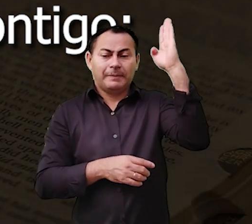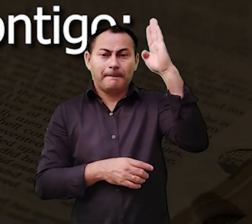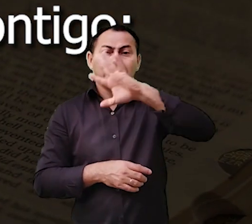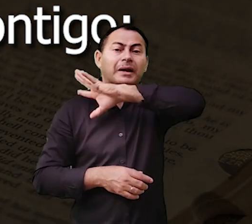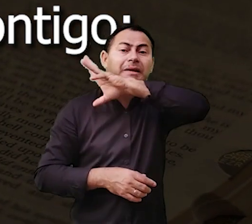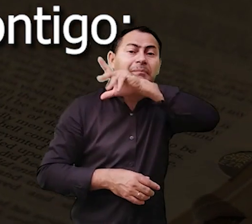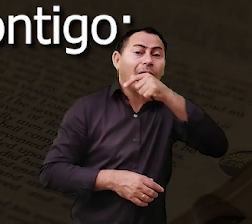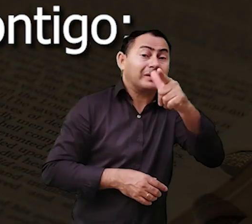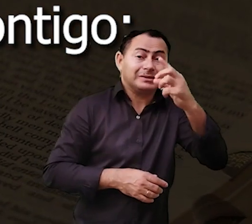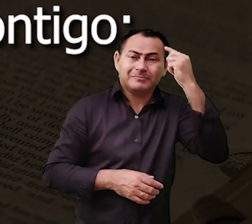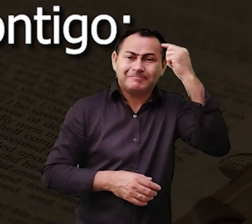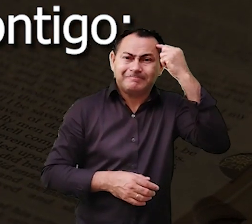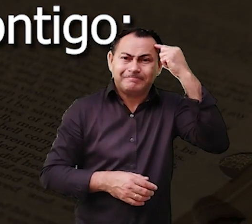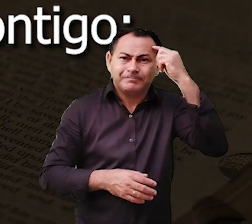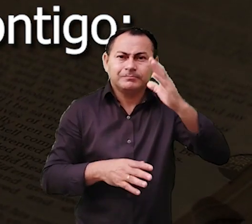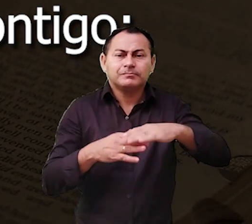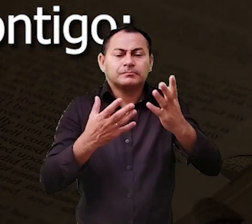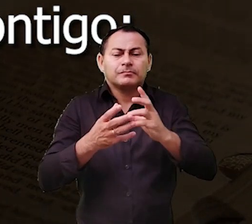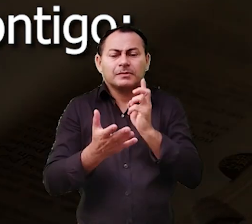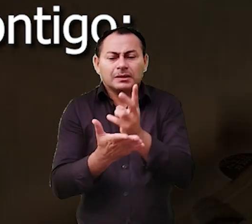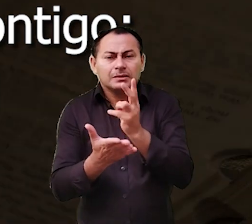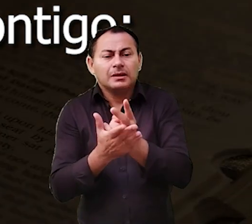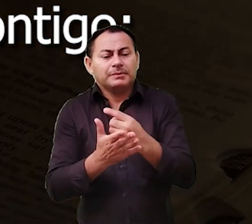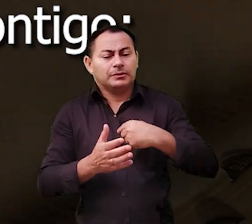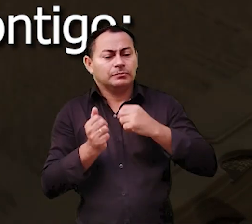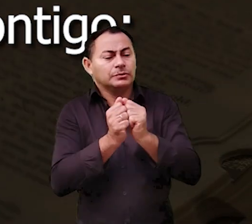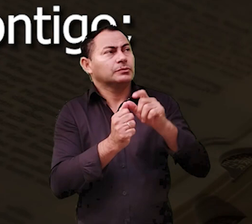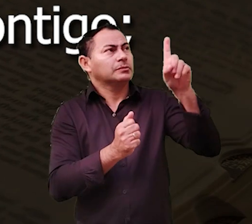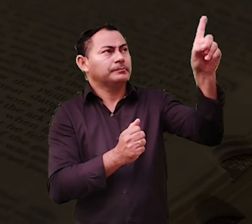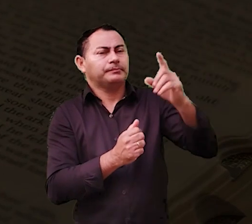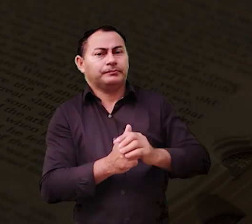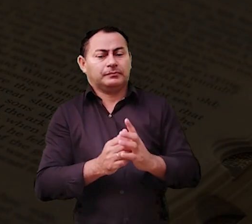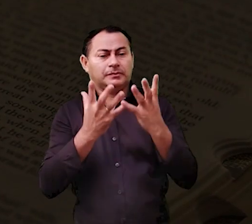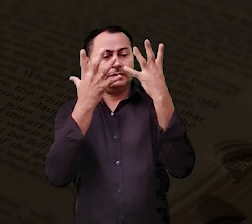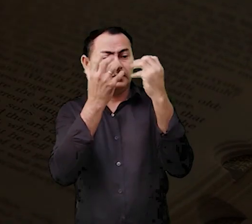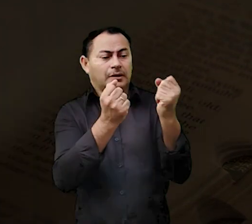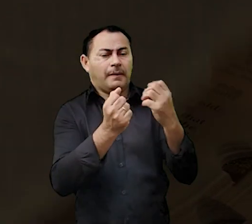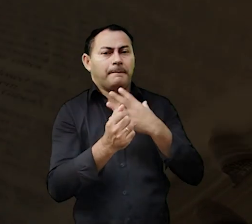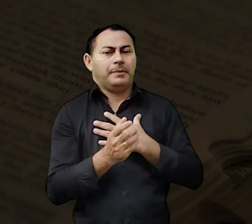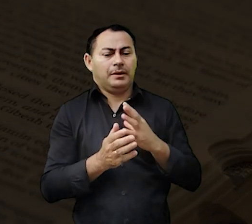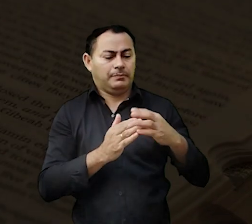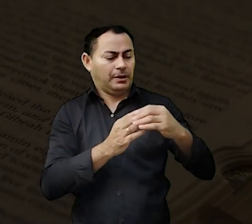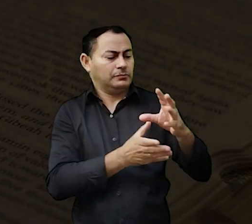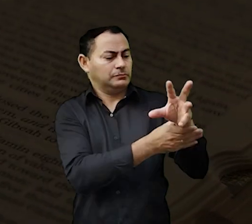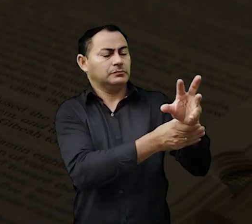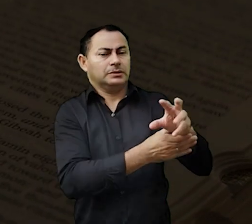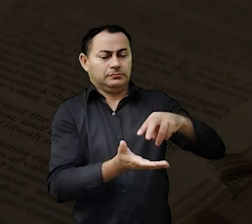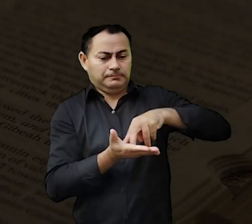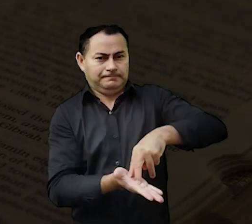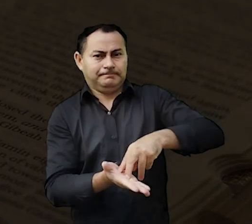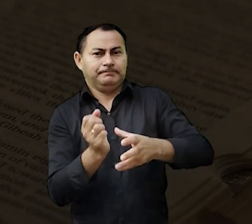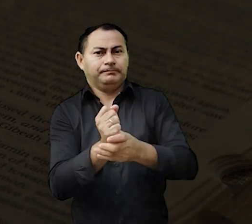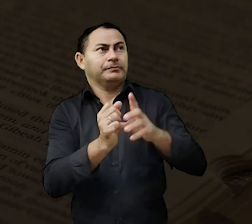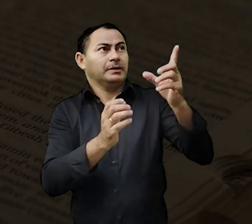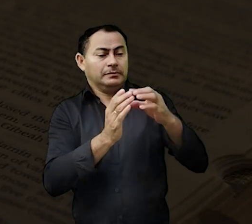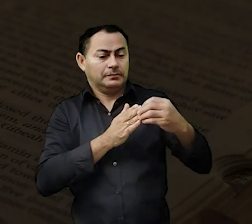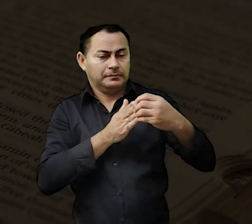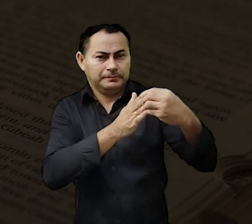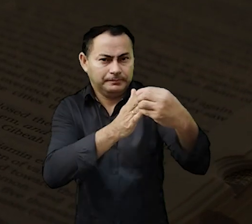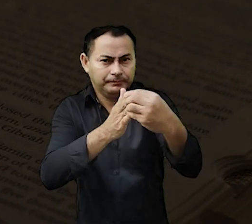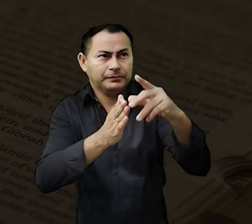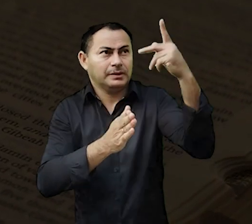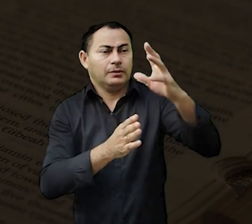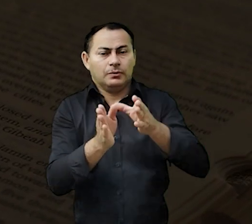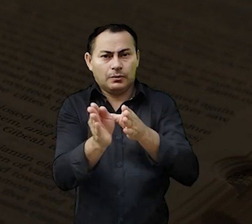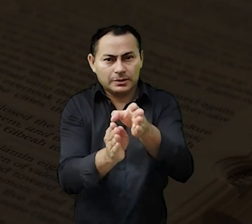animal irracional. Contudo, sempre estou contigo. Tomas a minha mão direita e me sustens. Tu me